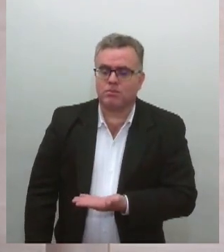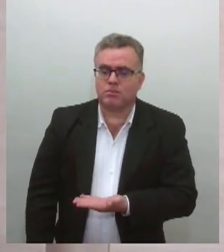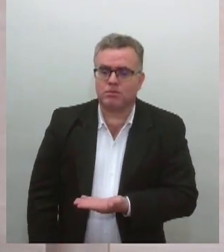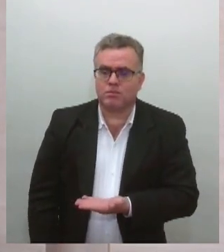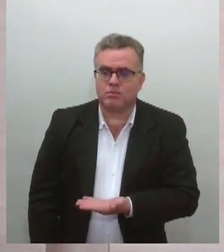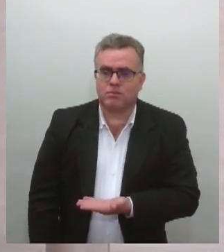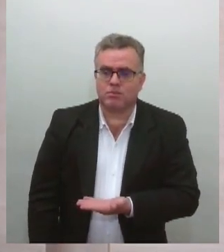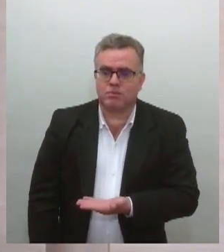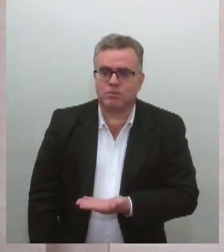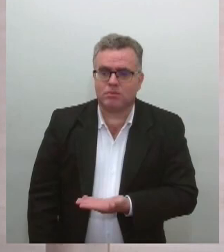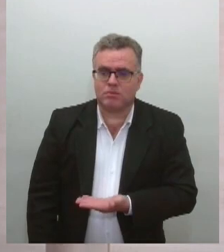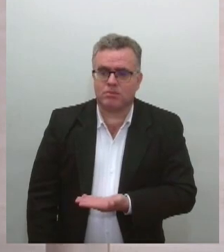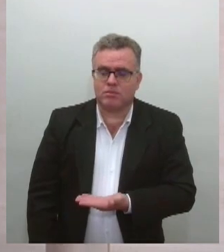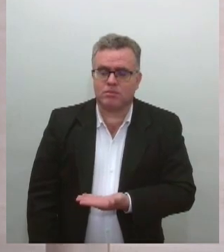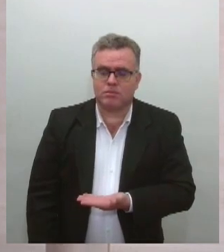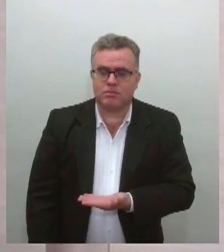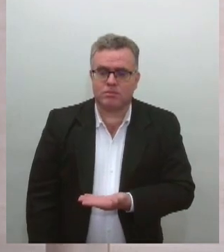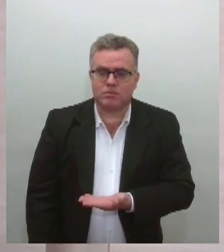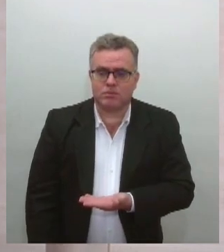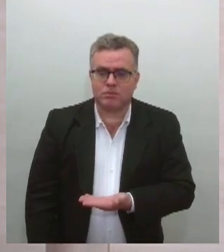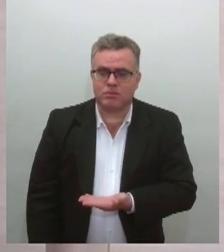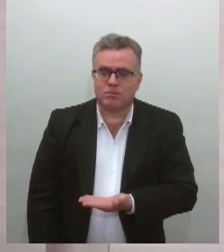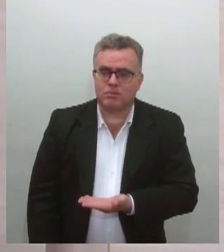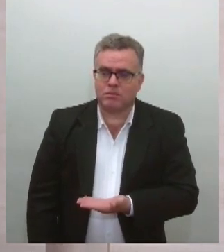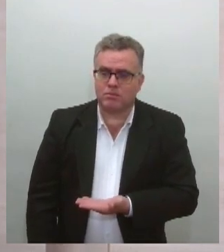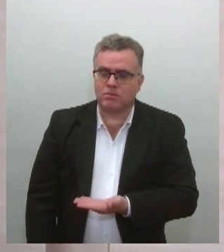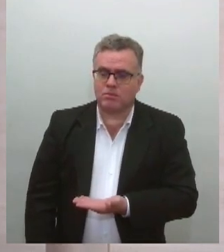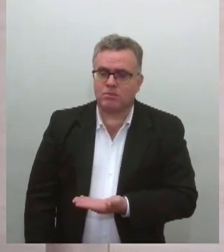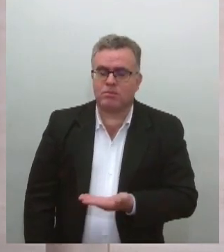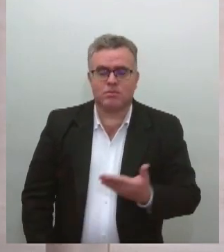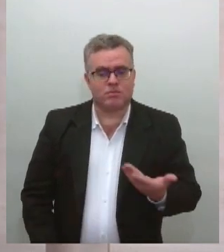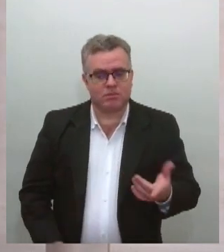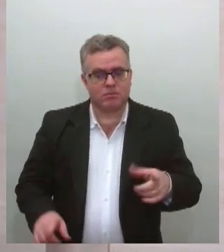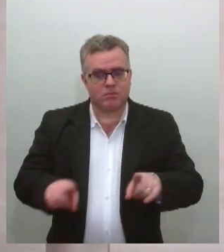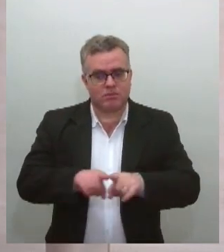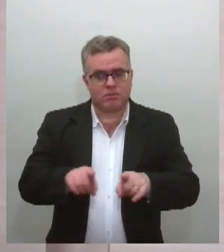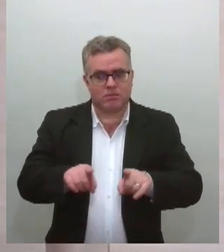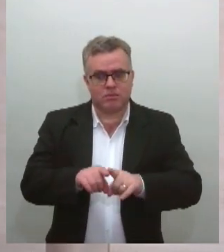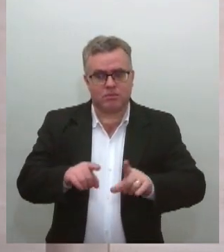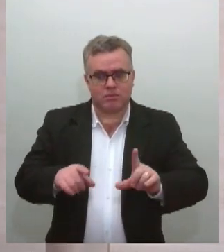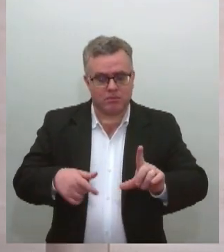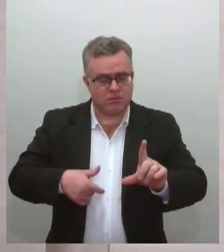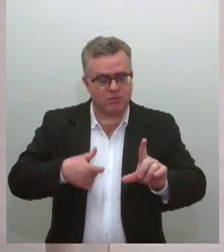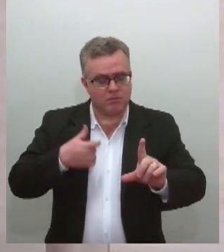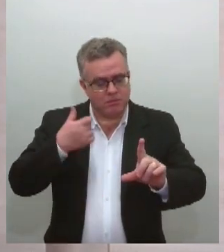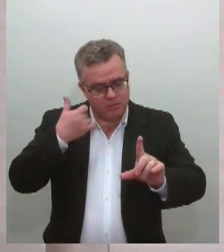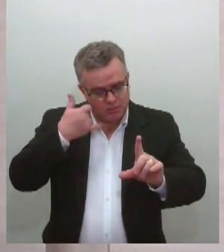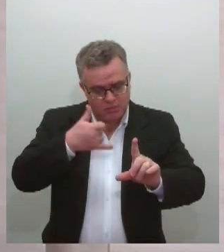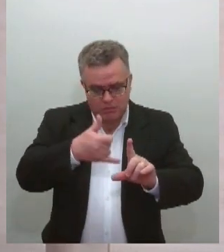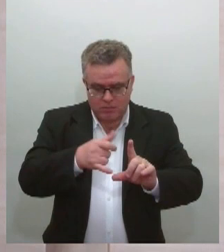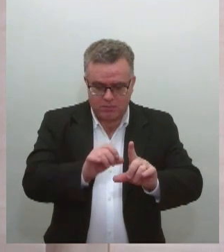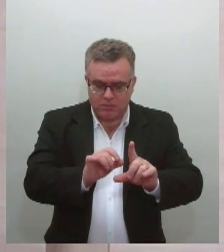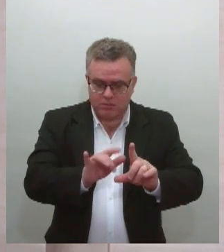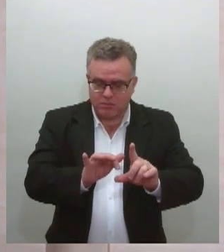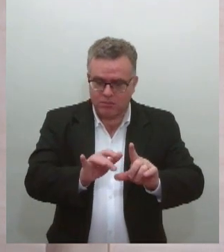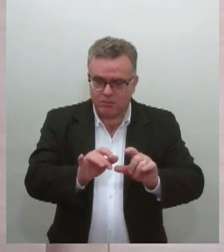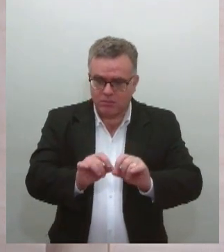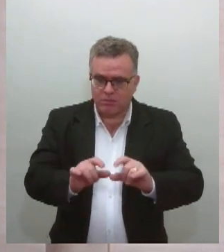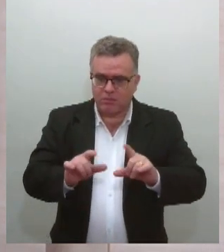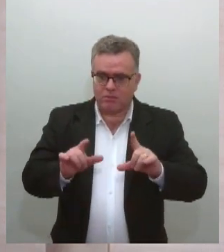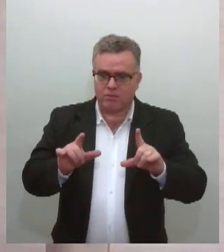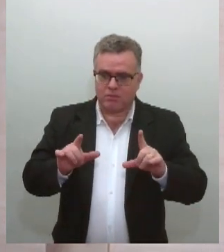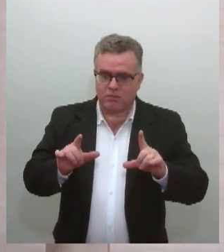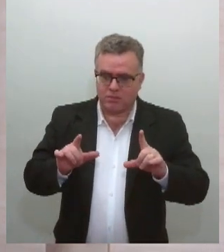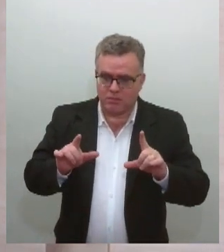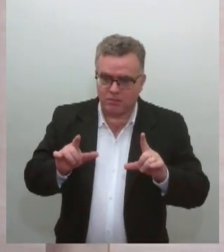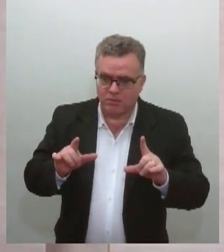@TVAlese5.2, no Twitter, @TVAlese. Você pode acessar o nosso canal do YouTube, é só buscar o @TVAlese ou posicionar